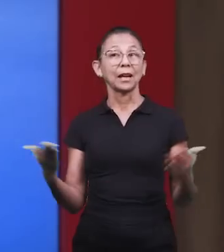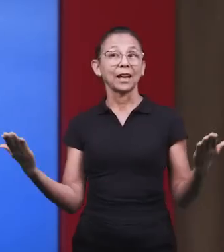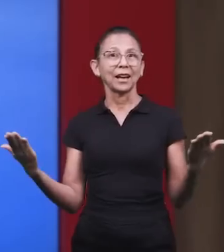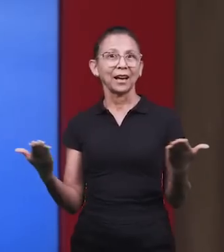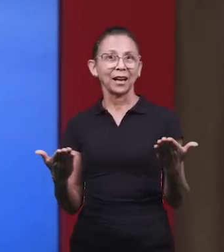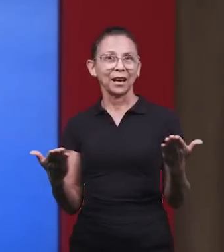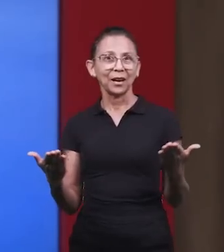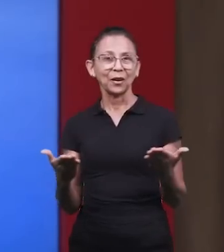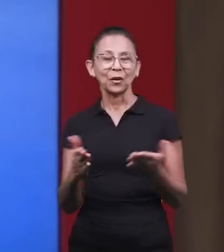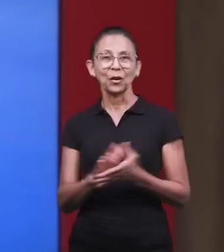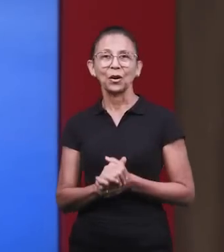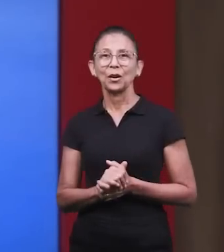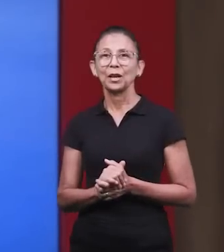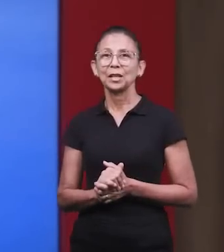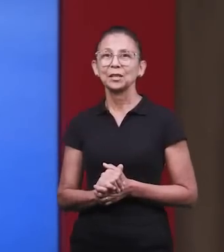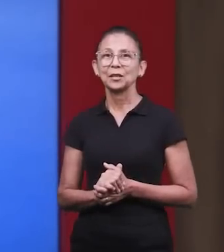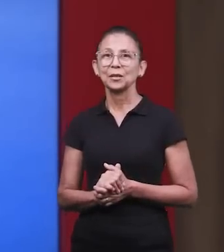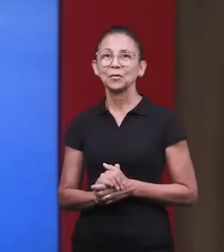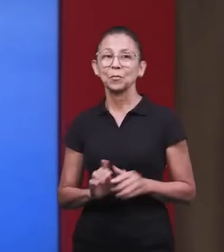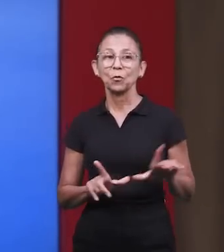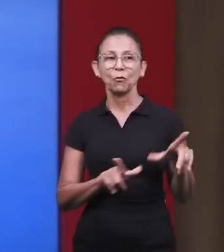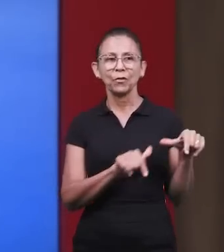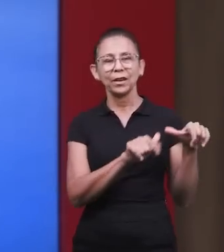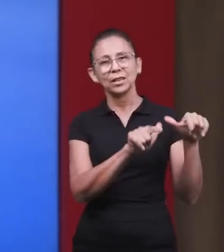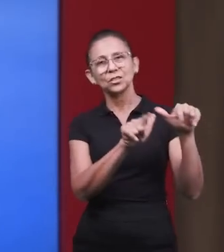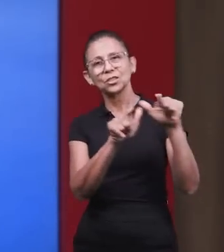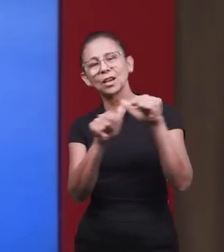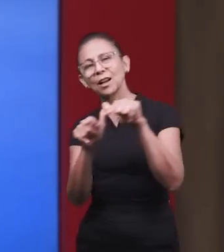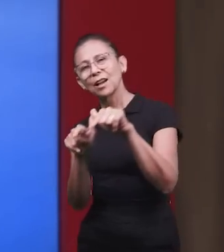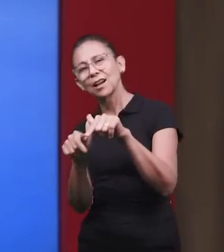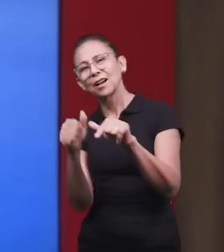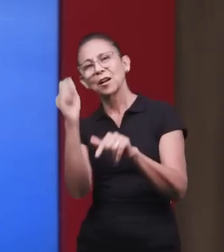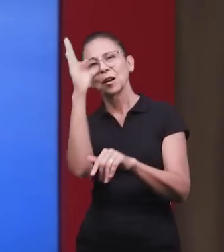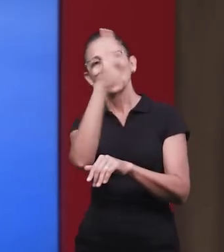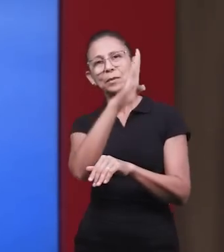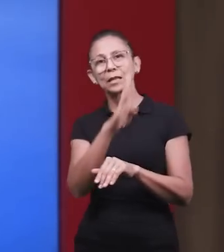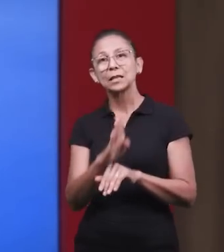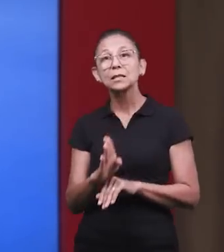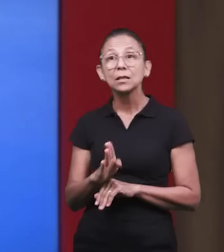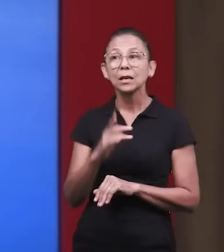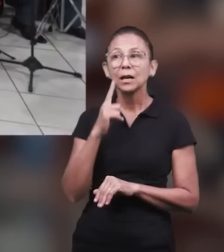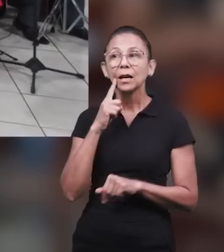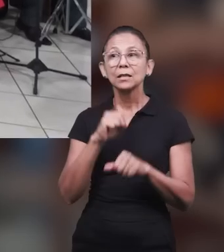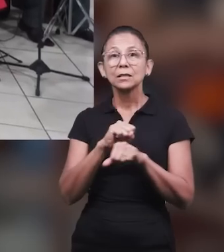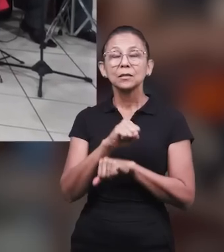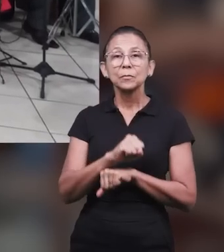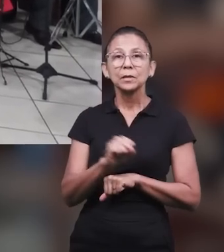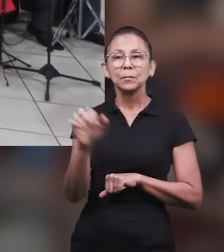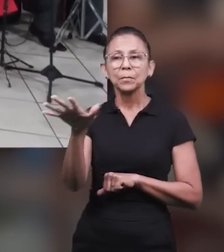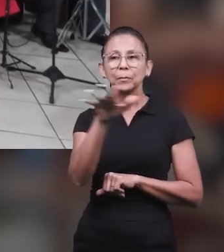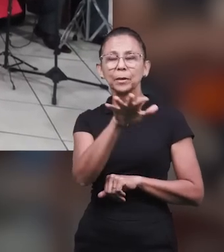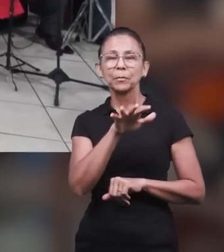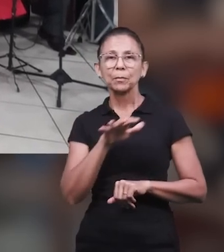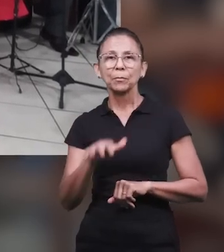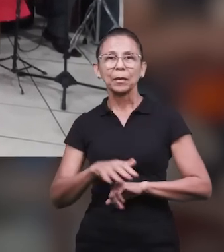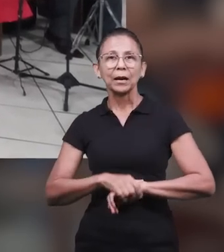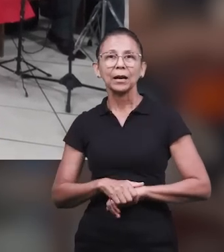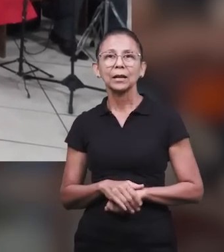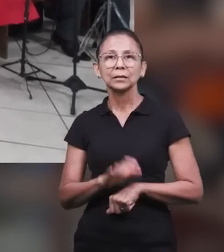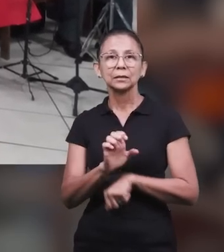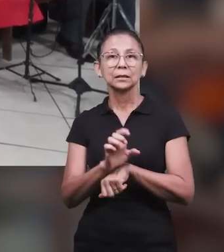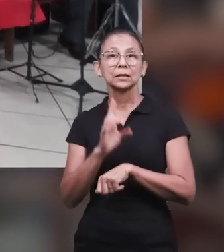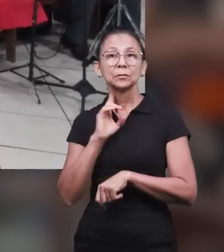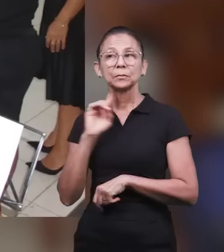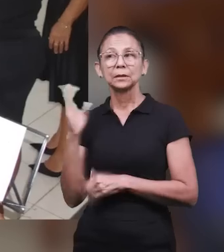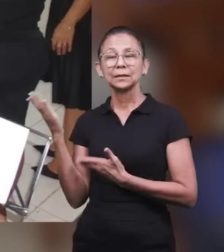Agora vamos dar um giro pelo Brasil e ver os seminários que aconteceram em diversas regiões. Em Sete Lagoas, Minas